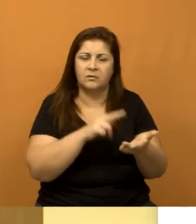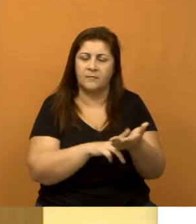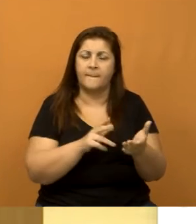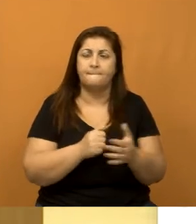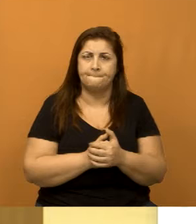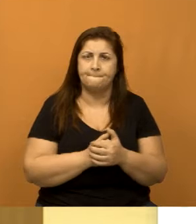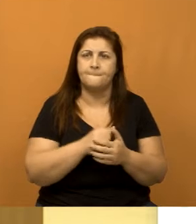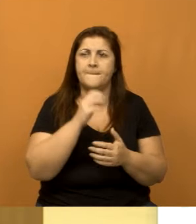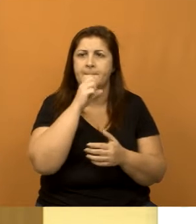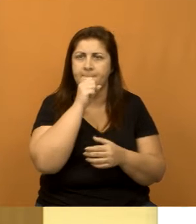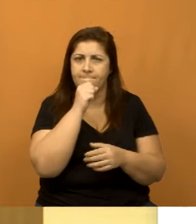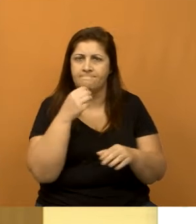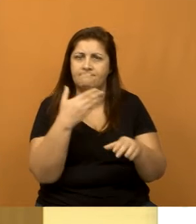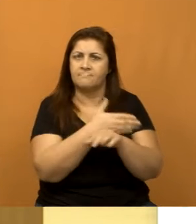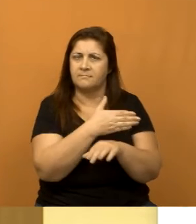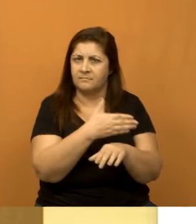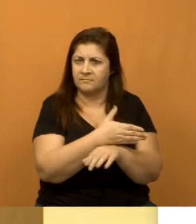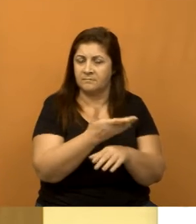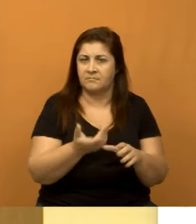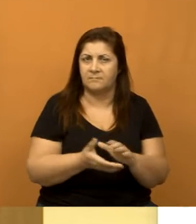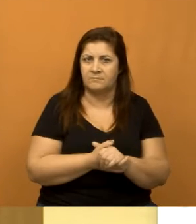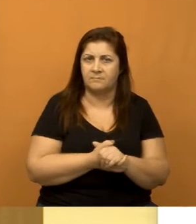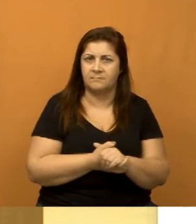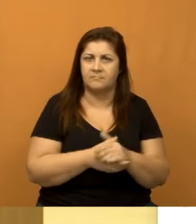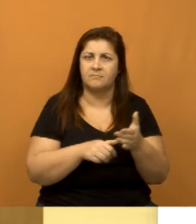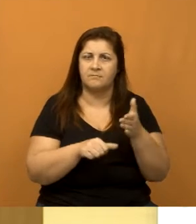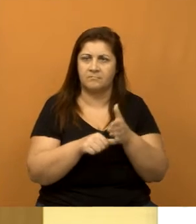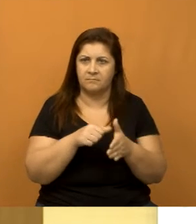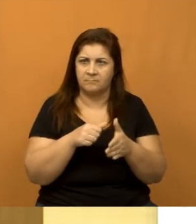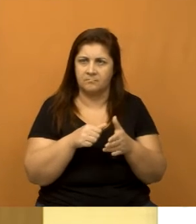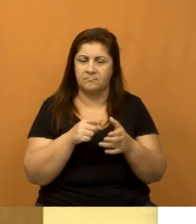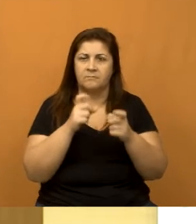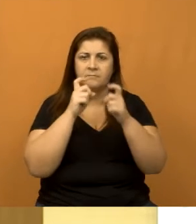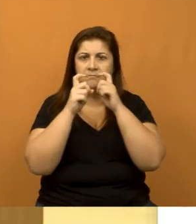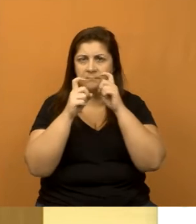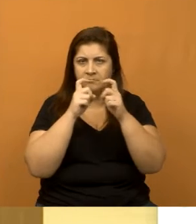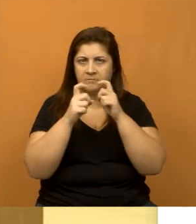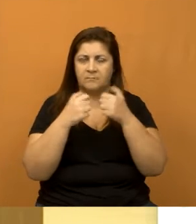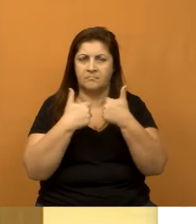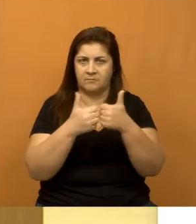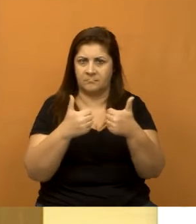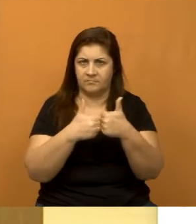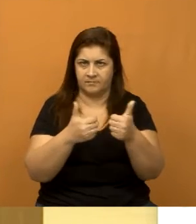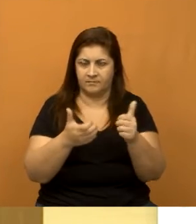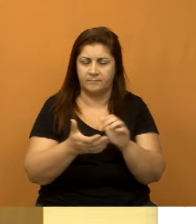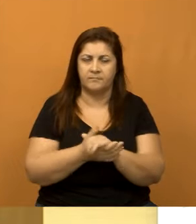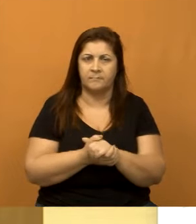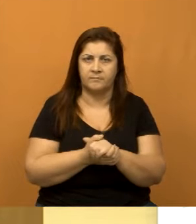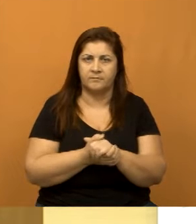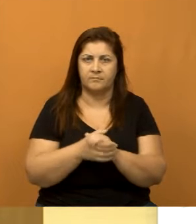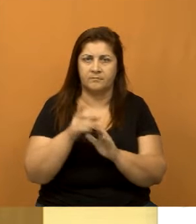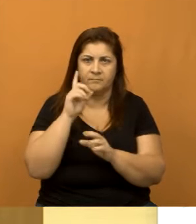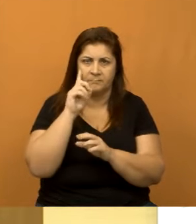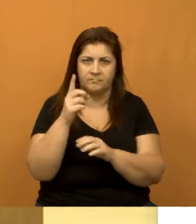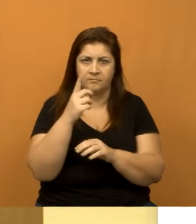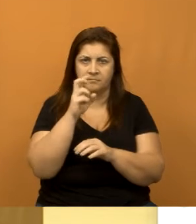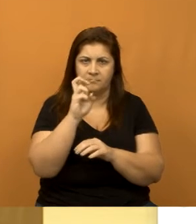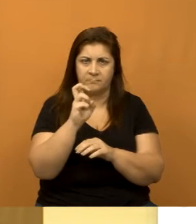lá, vamos fazer uma reunião primeiro lá na padaria Status, às 10 horas, no dia 5 de